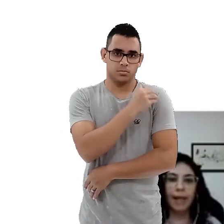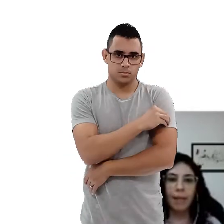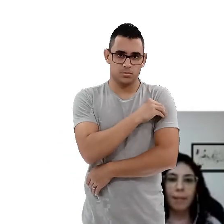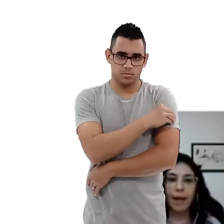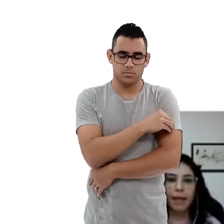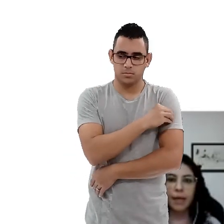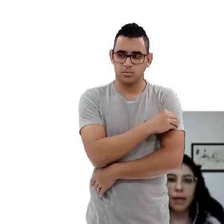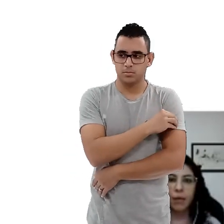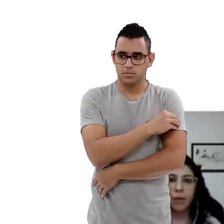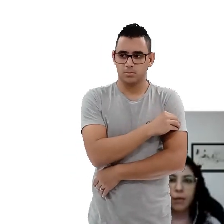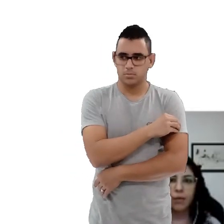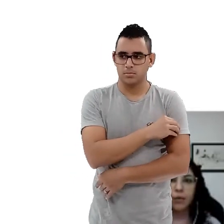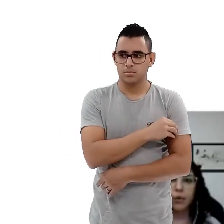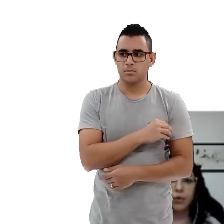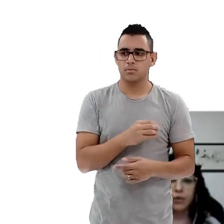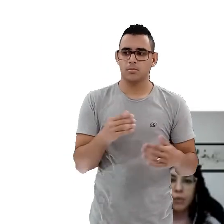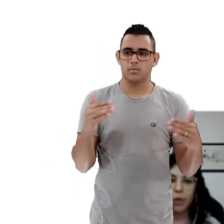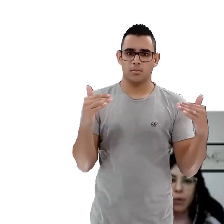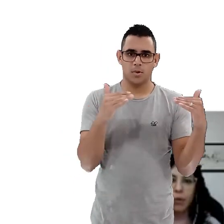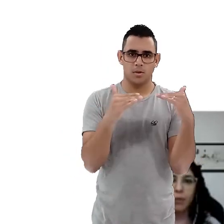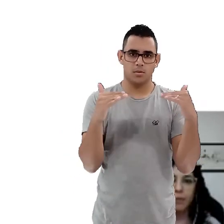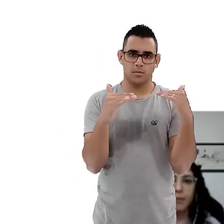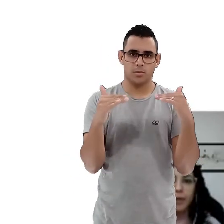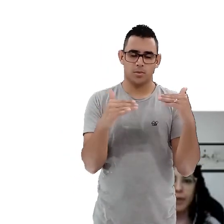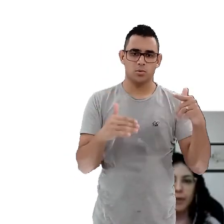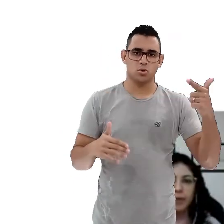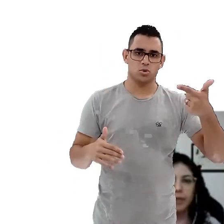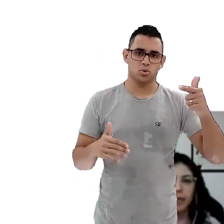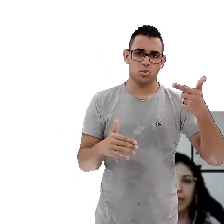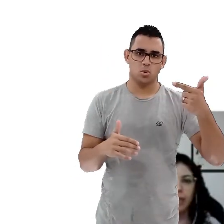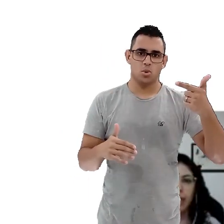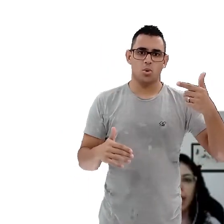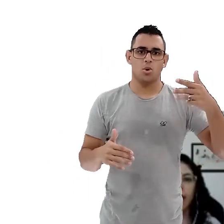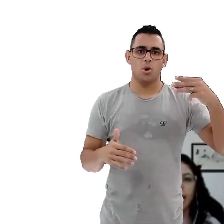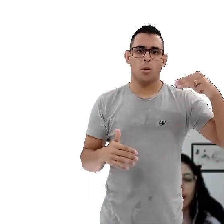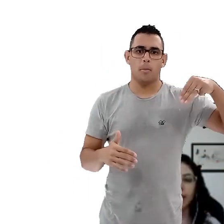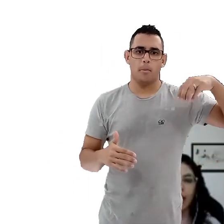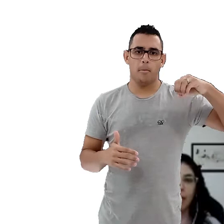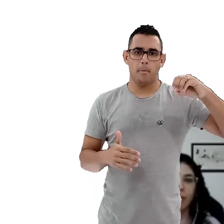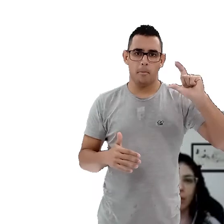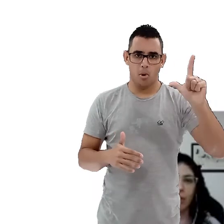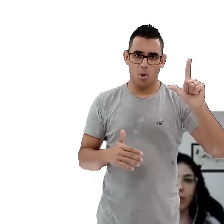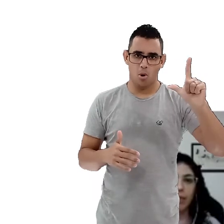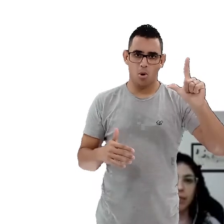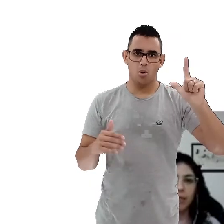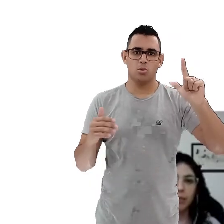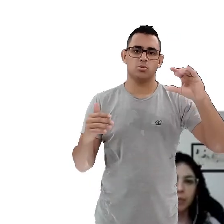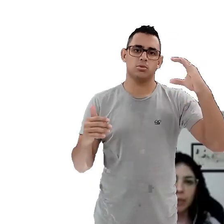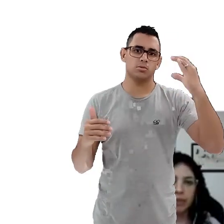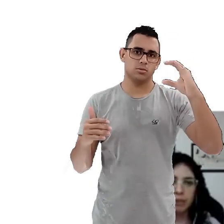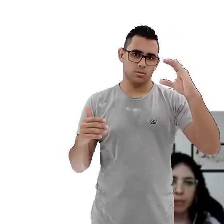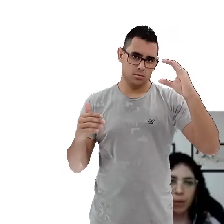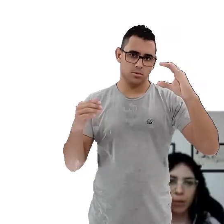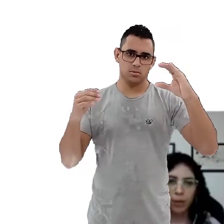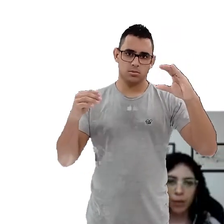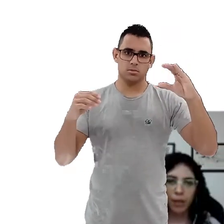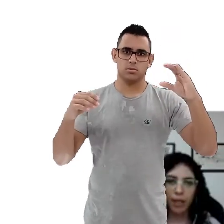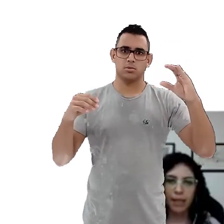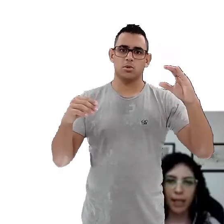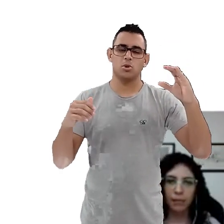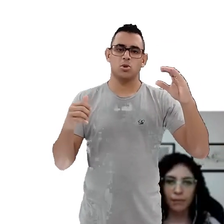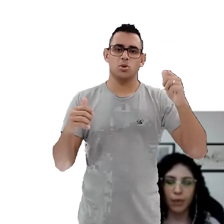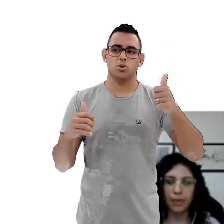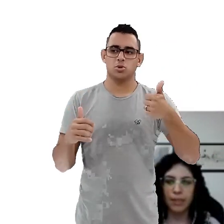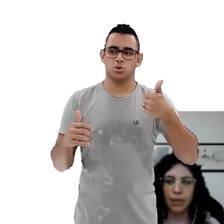vai estar para 2 mol de gás carbônico. Então, 12 mol, que é o que